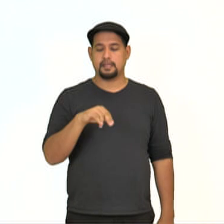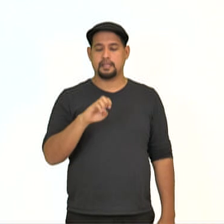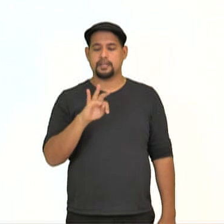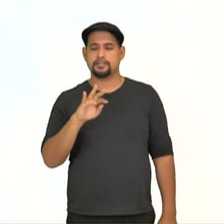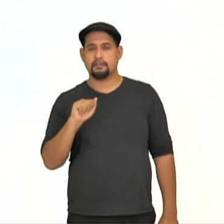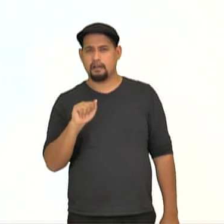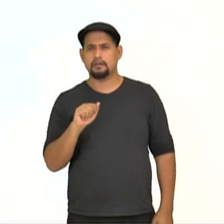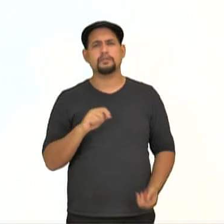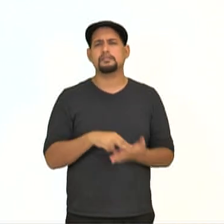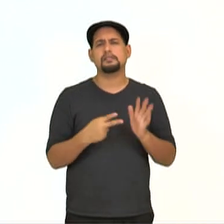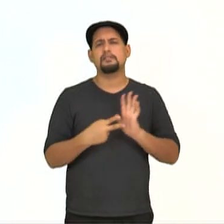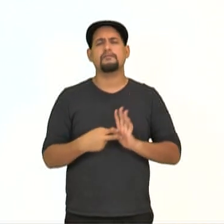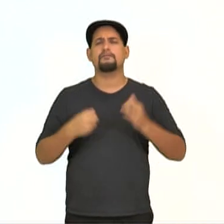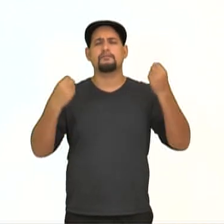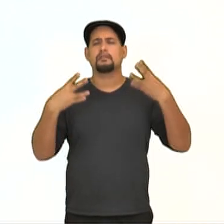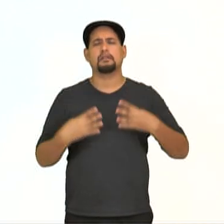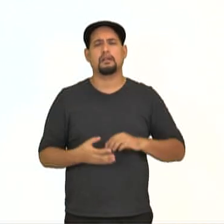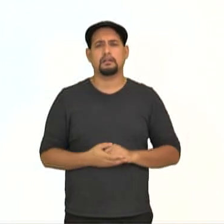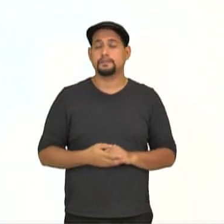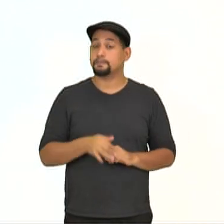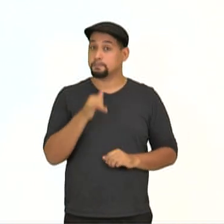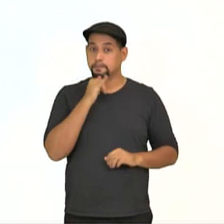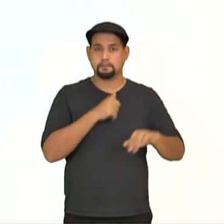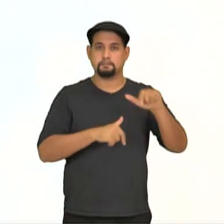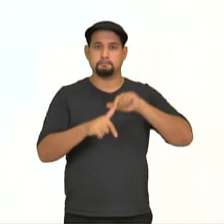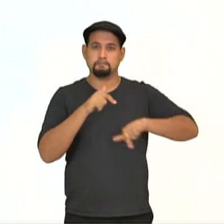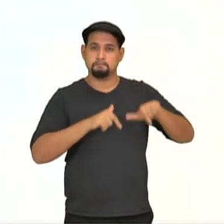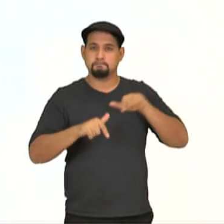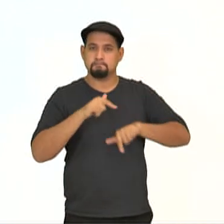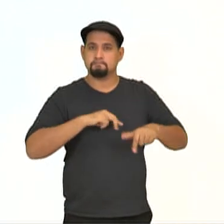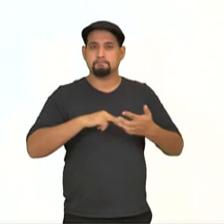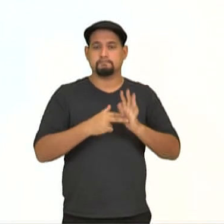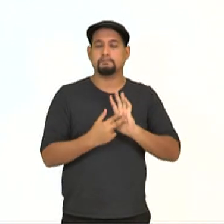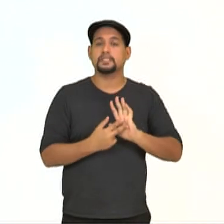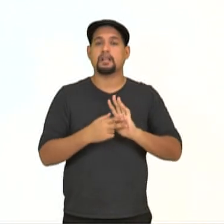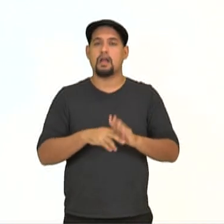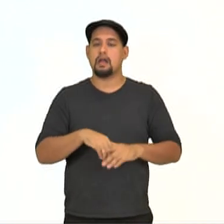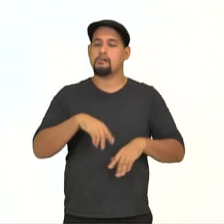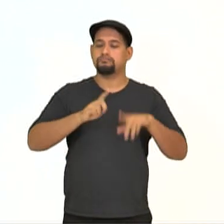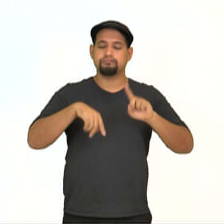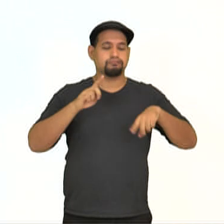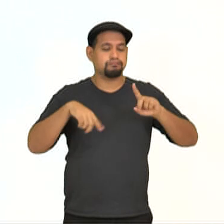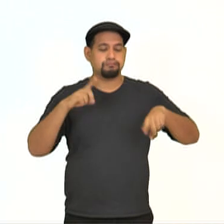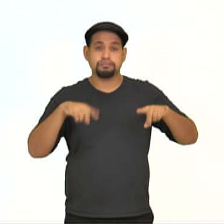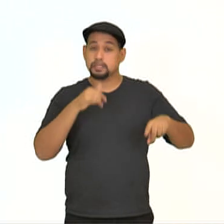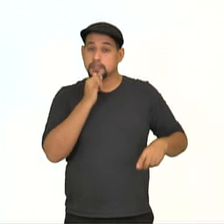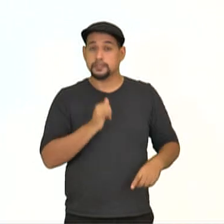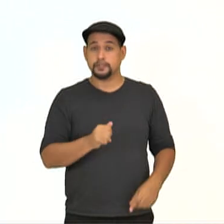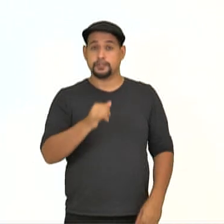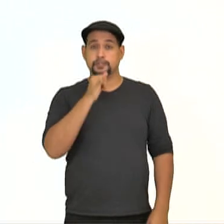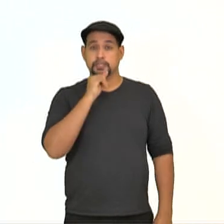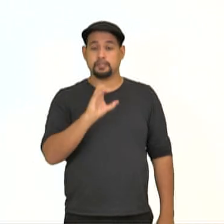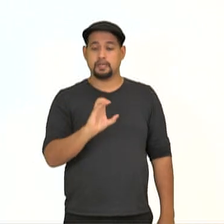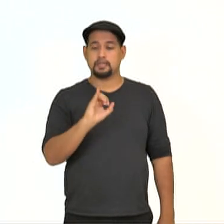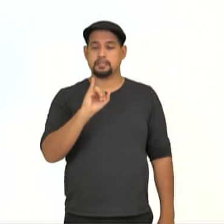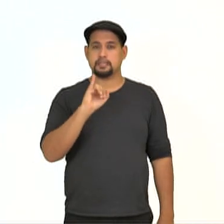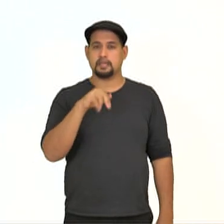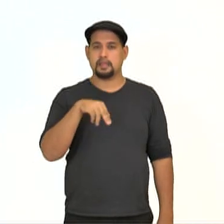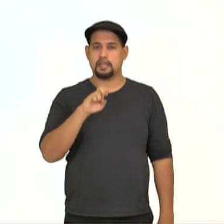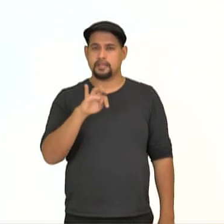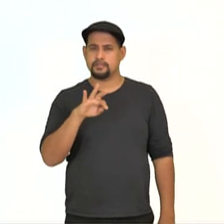que diz o teorema da energia cinética? Que o trabalho é igual à variação da energia cinética, ok? Então a energia